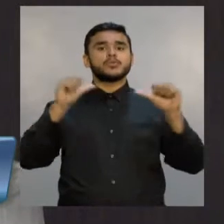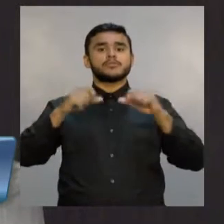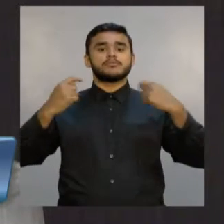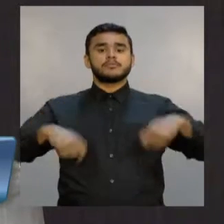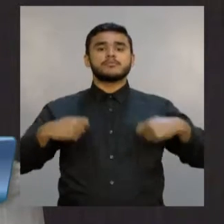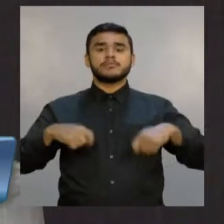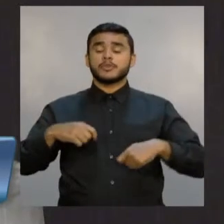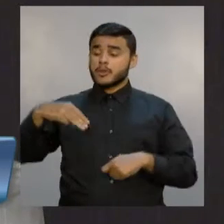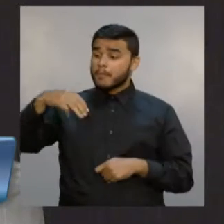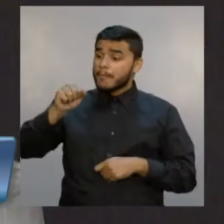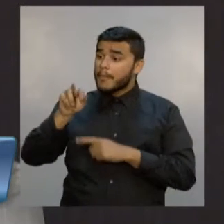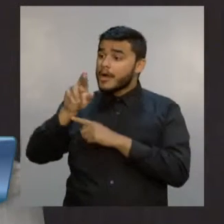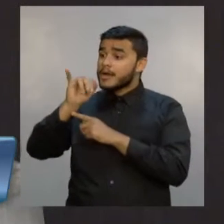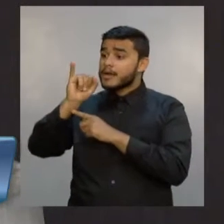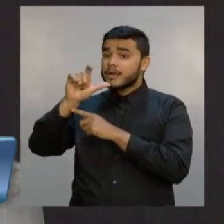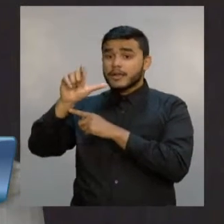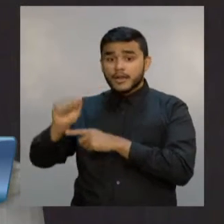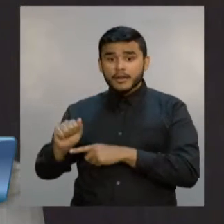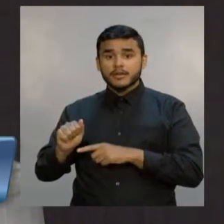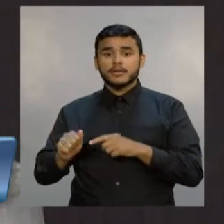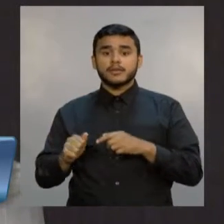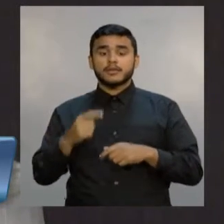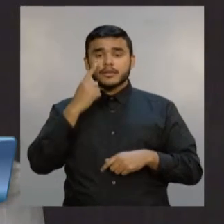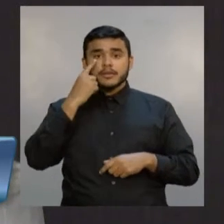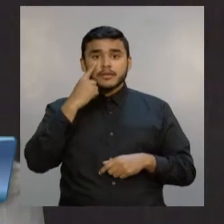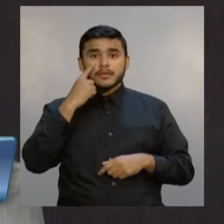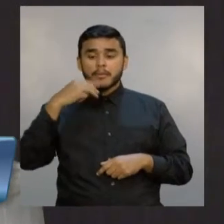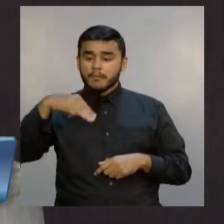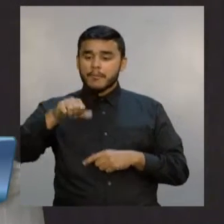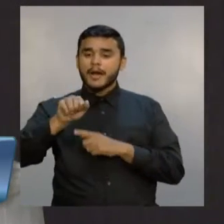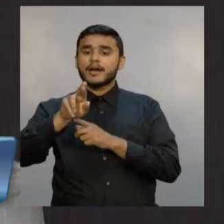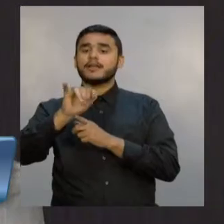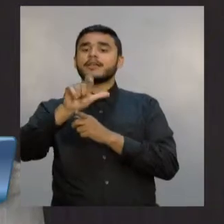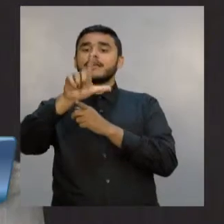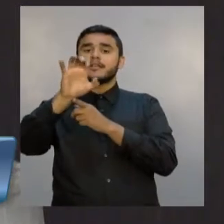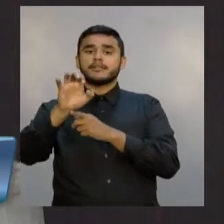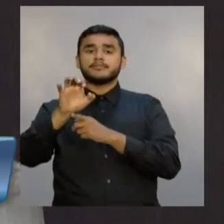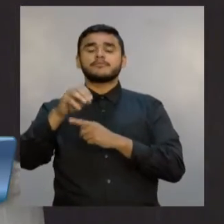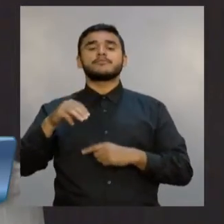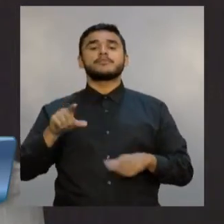as Marias, Maíns, Marielles e Malês. Obrigado.